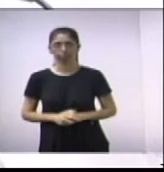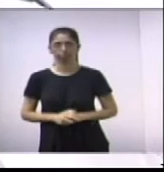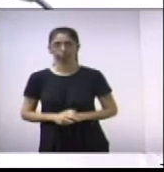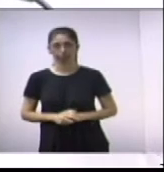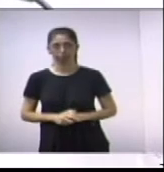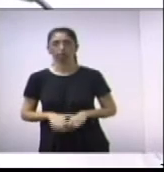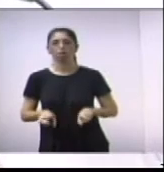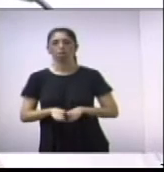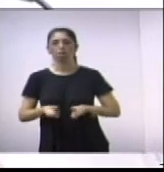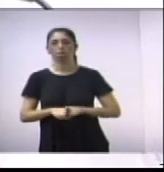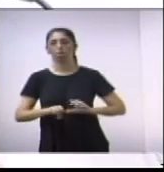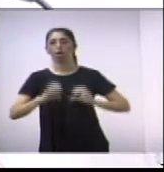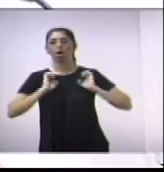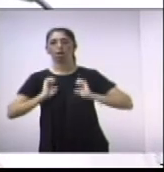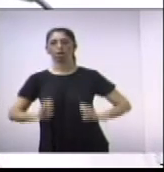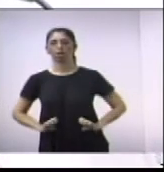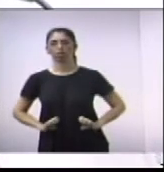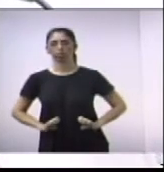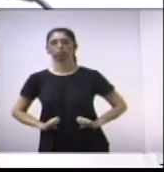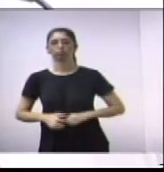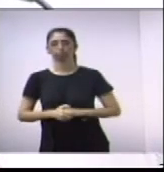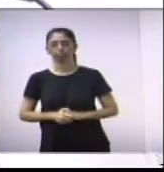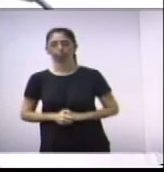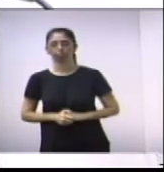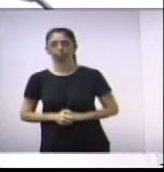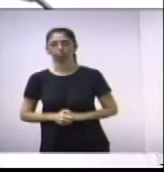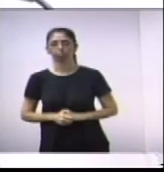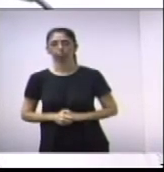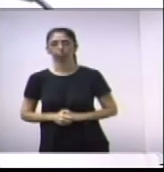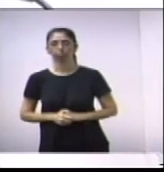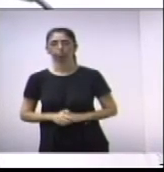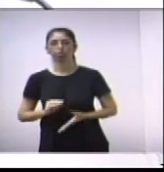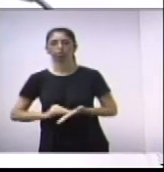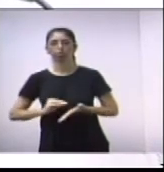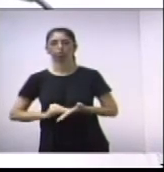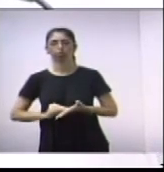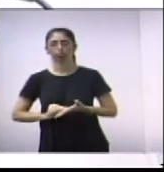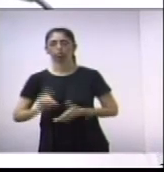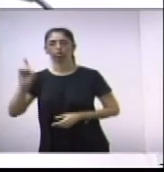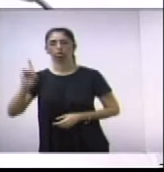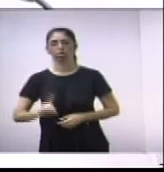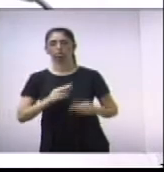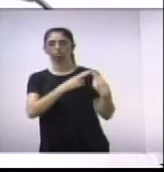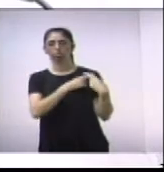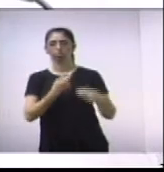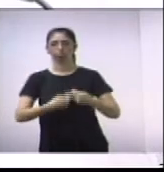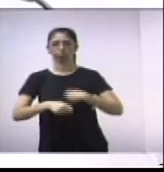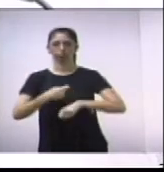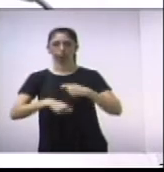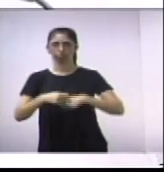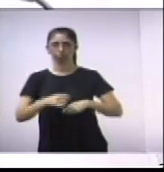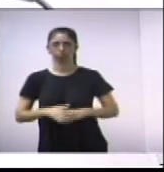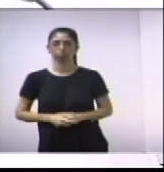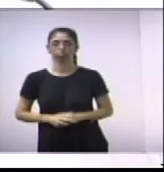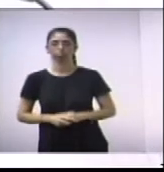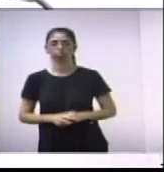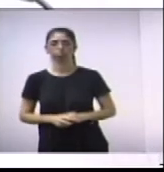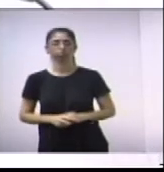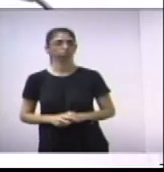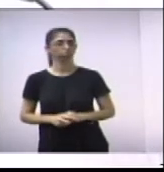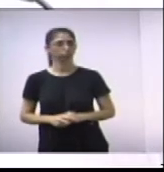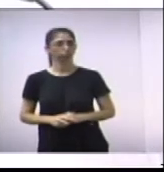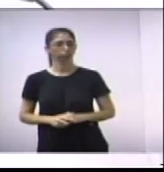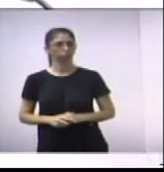princípio da moralidade, Marcelo Alexandre Vicente Paulo, Direito Administrativo Descomplicado, Editora